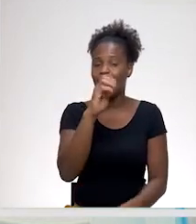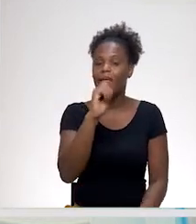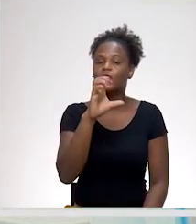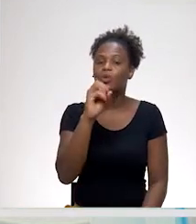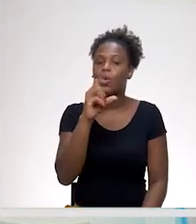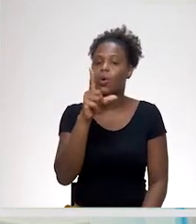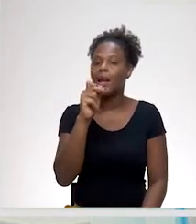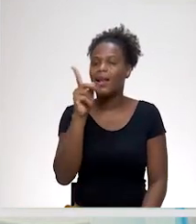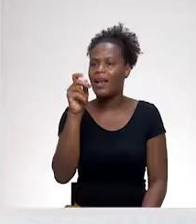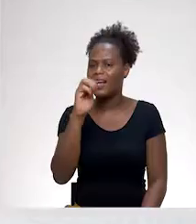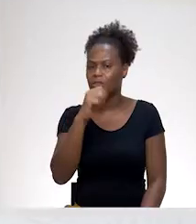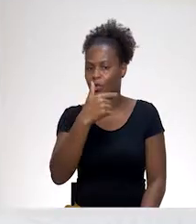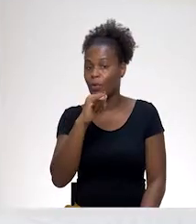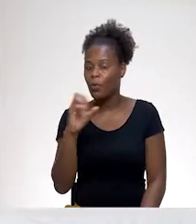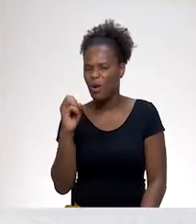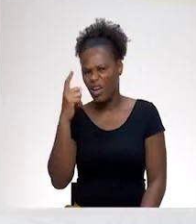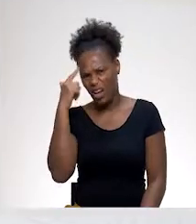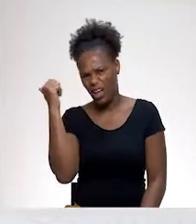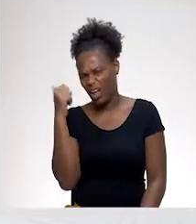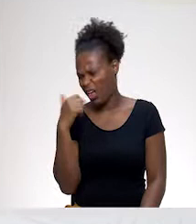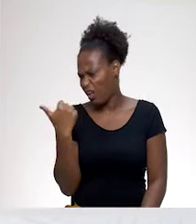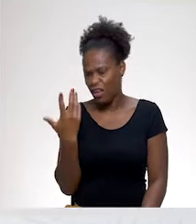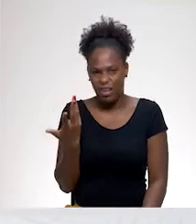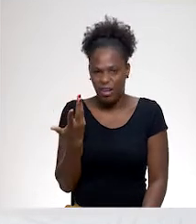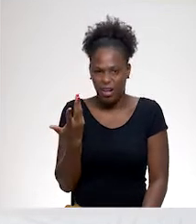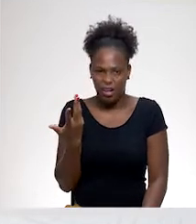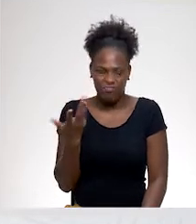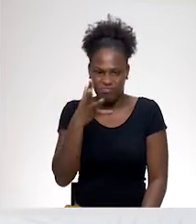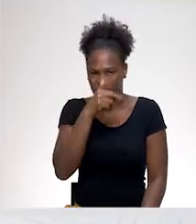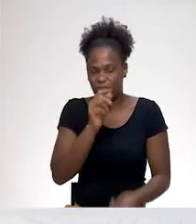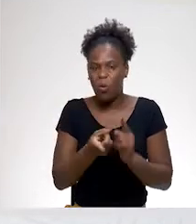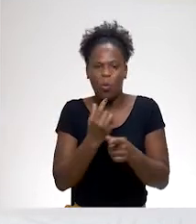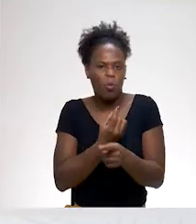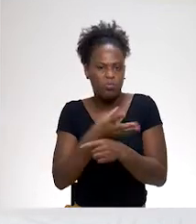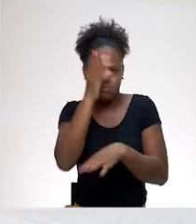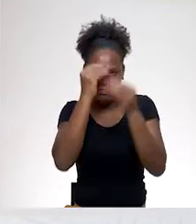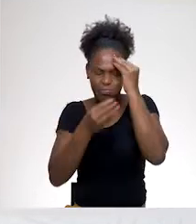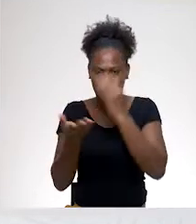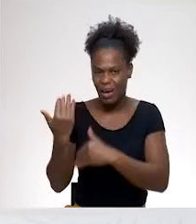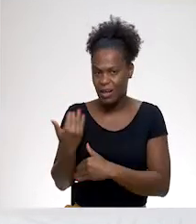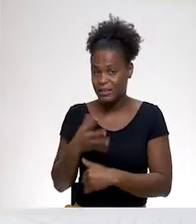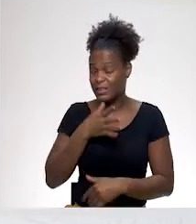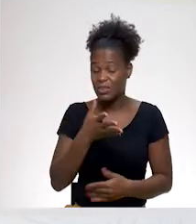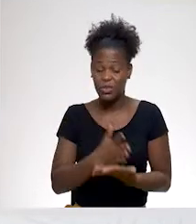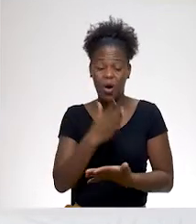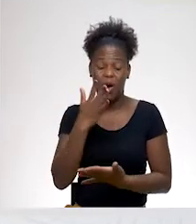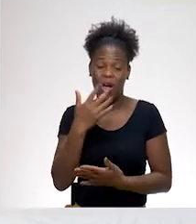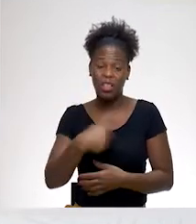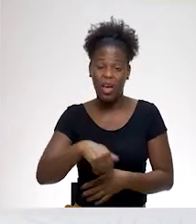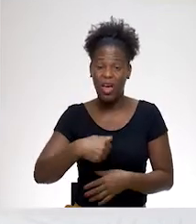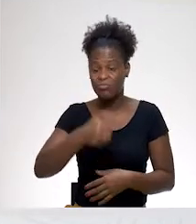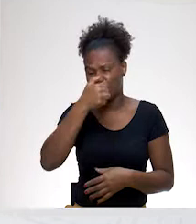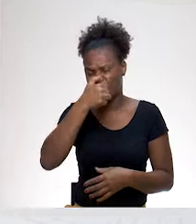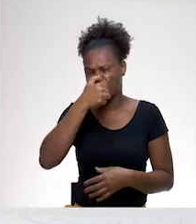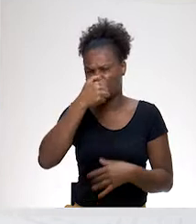E ele andou então desiludido com o que tinha aprendido e achou que só se enchia